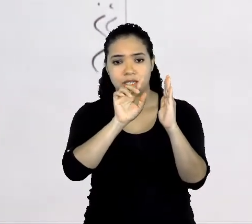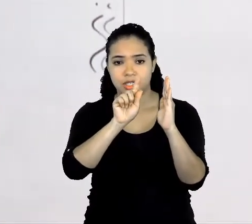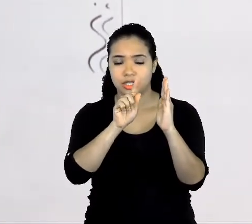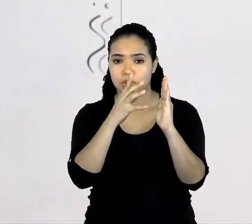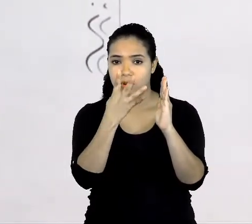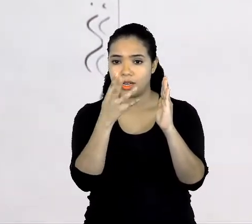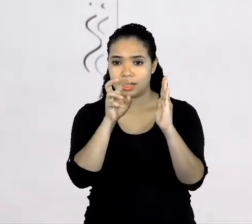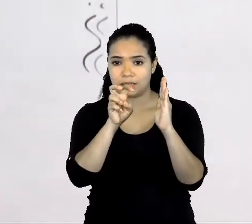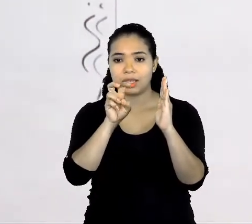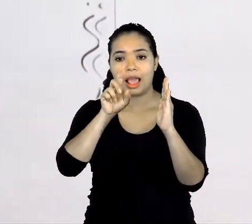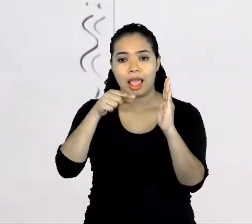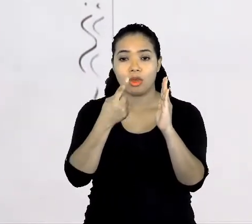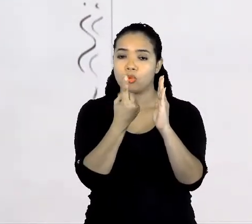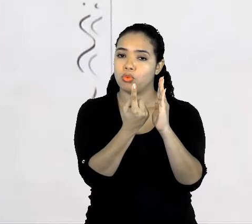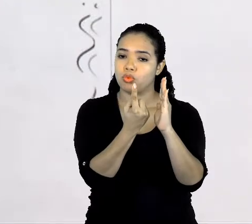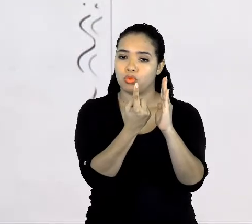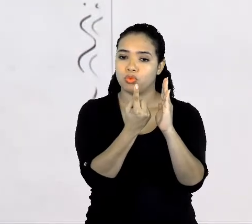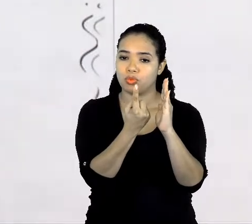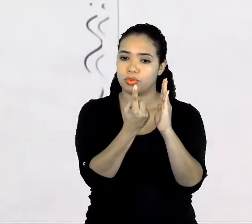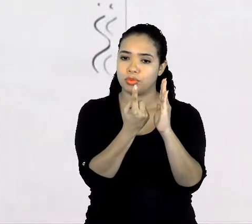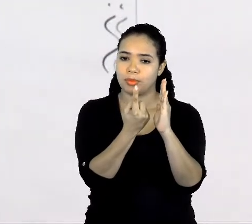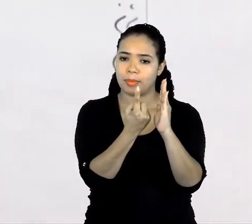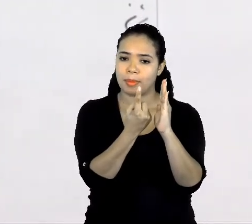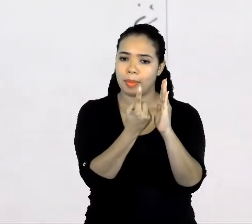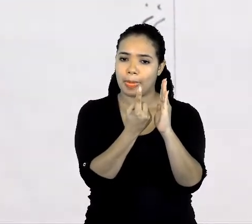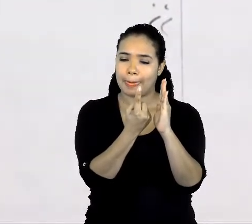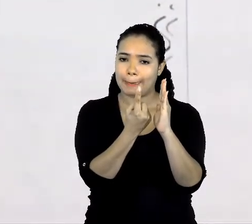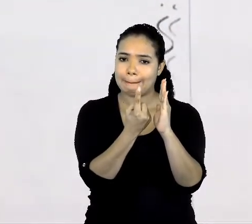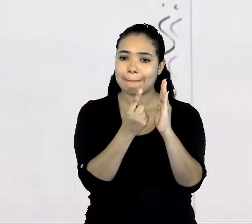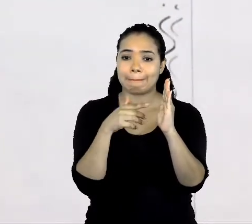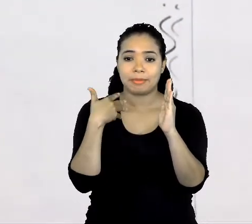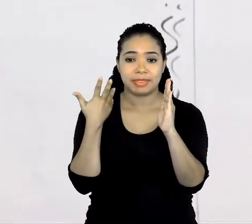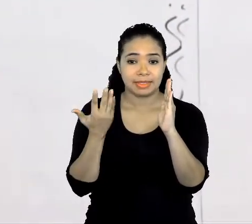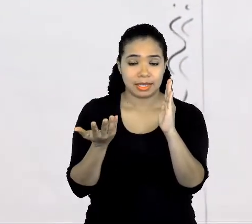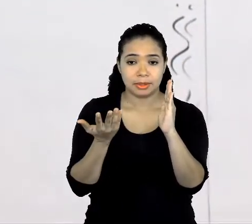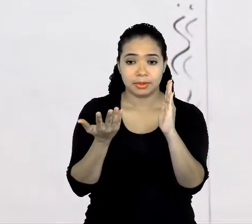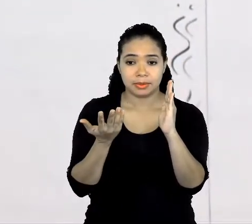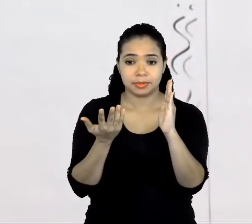45 é 1. Então, essa questão,